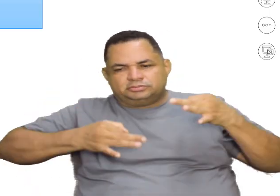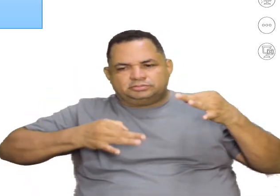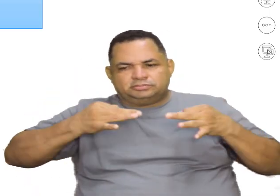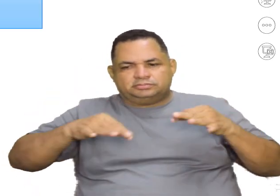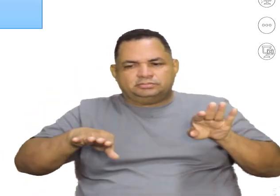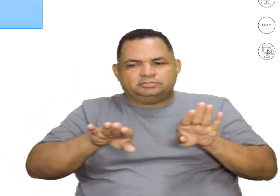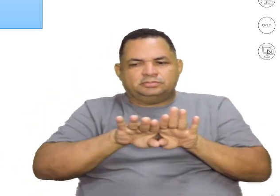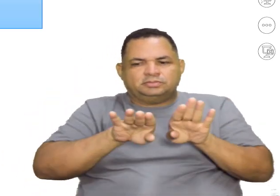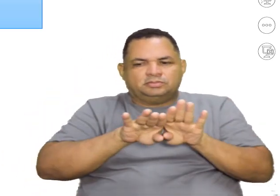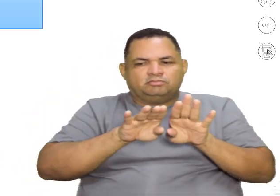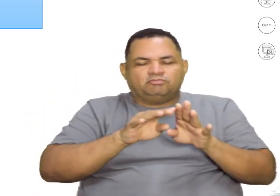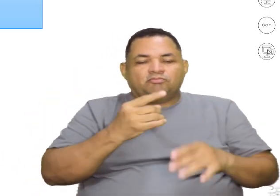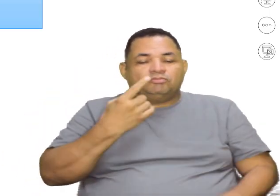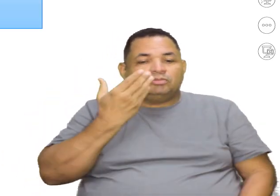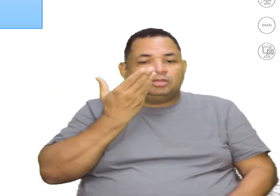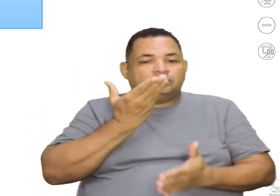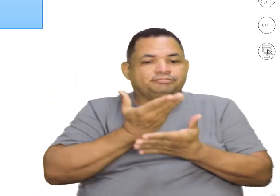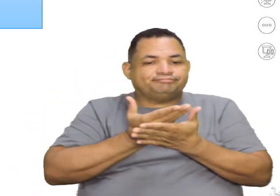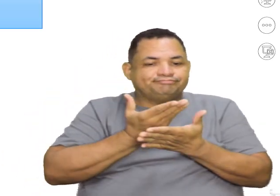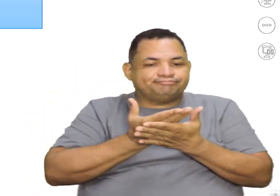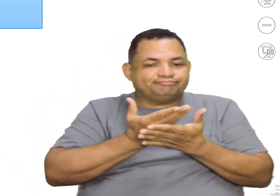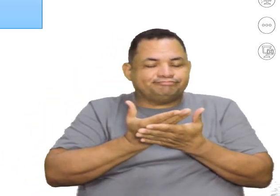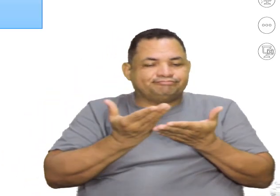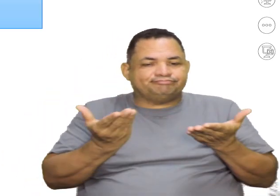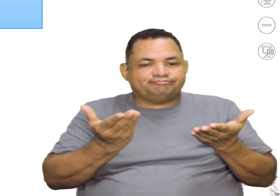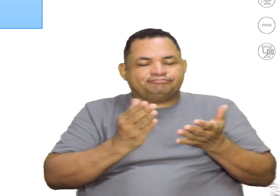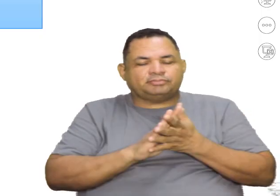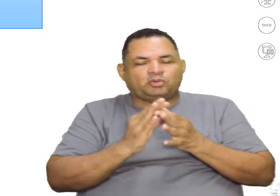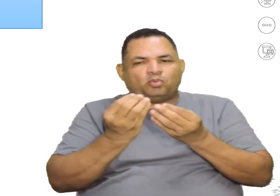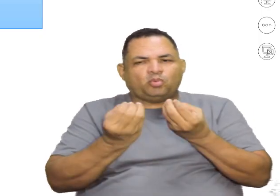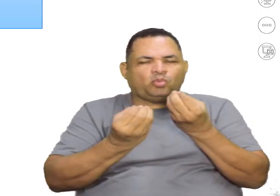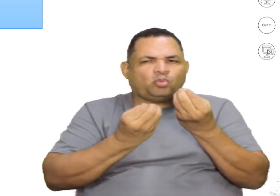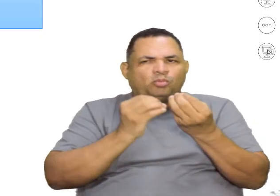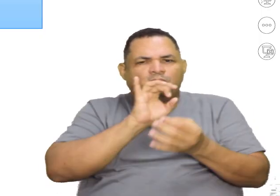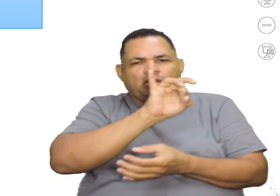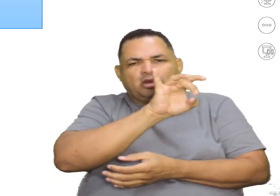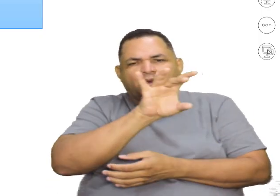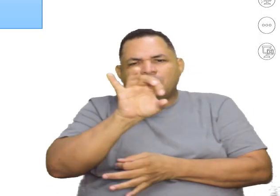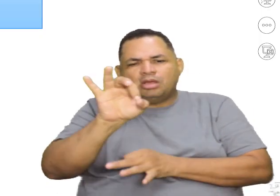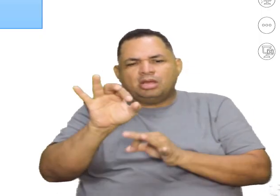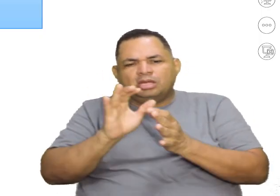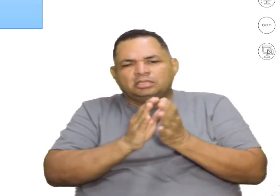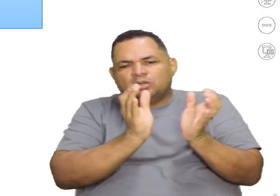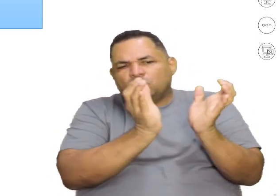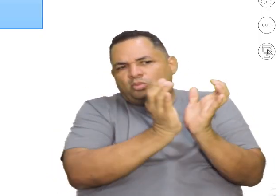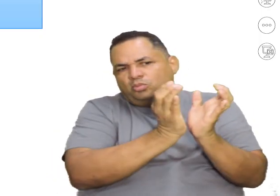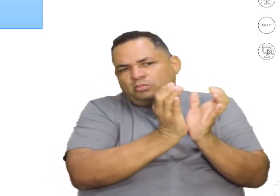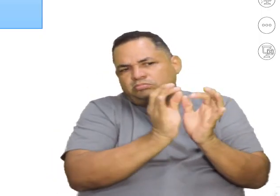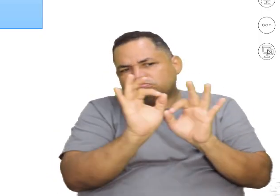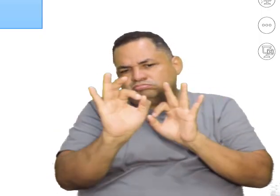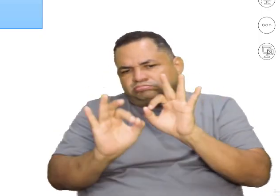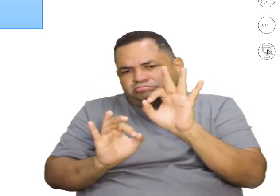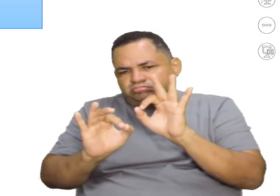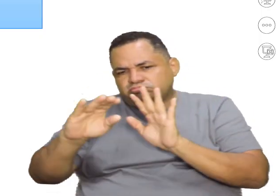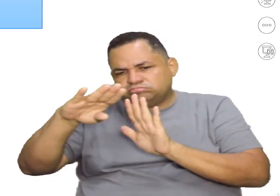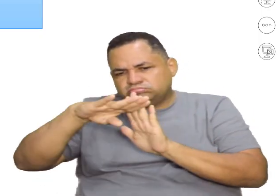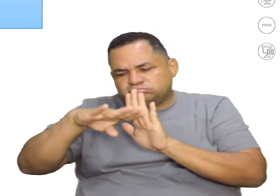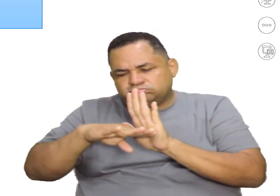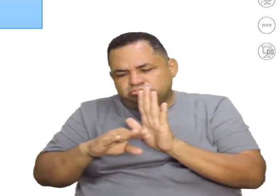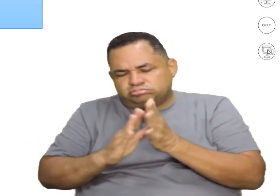E também a gente viu, né, a forma que cada um se organiza, eles têm